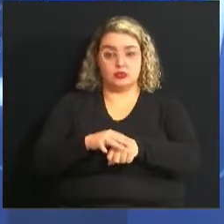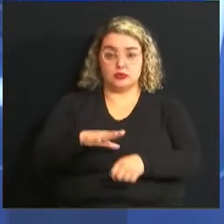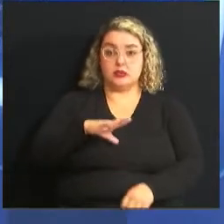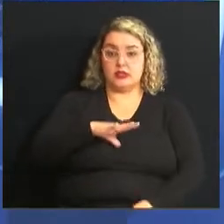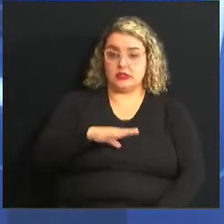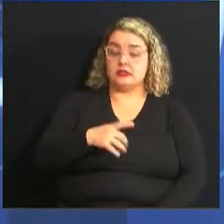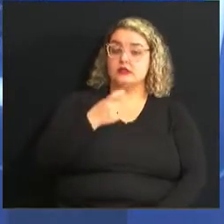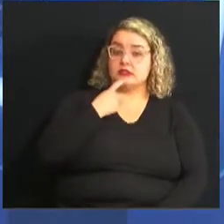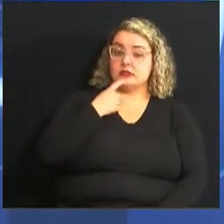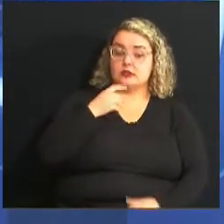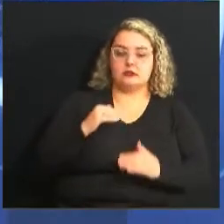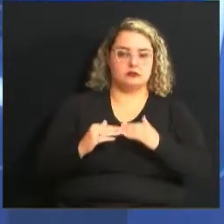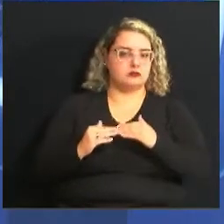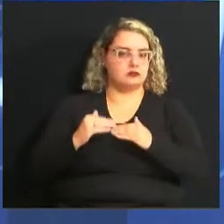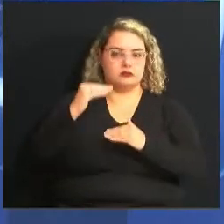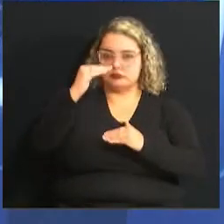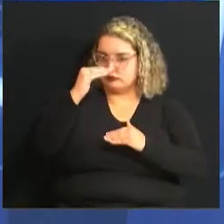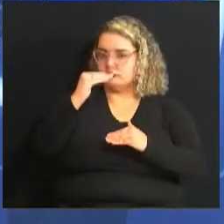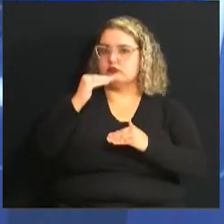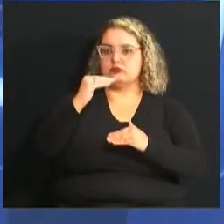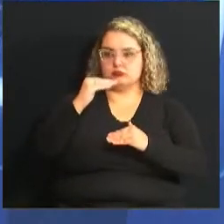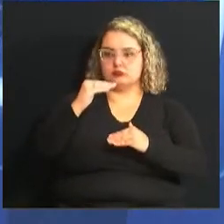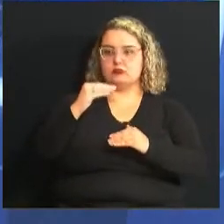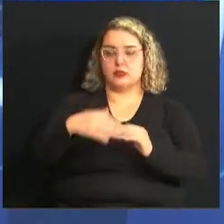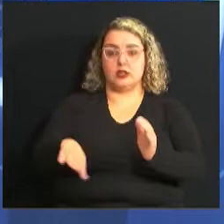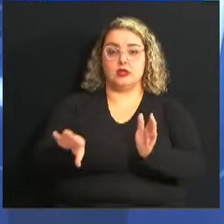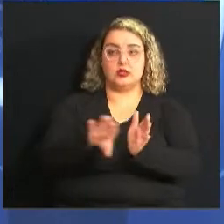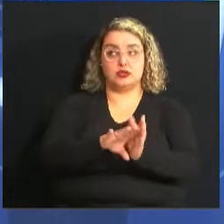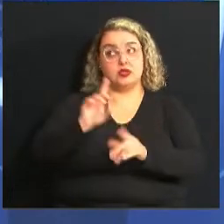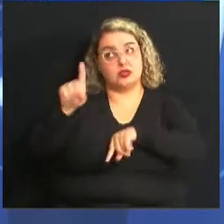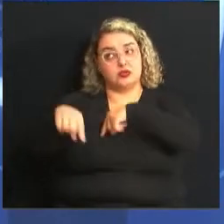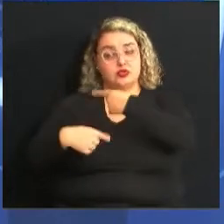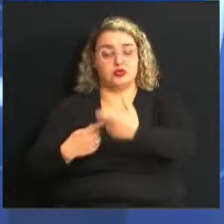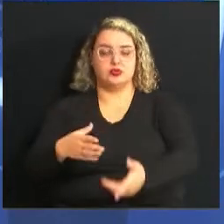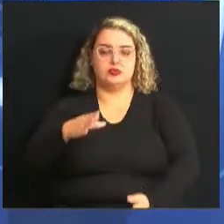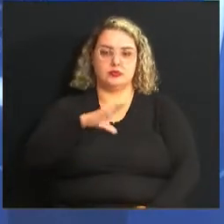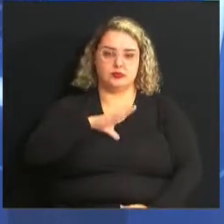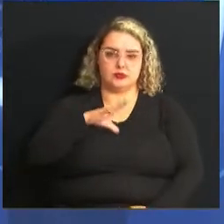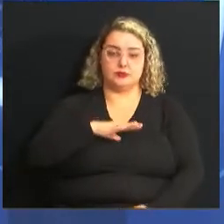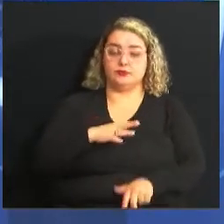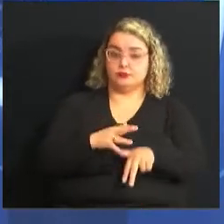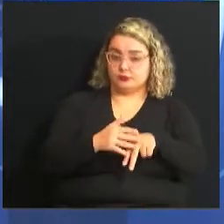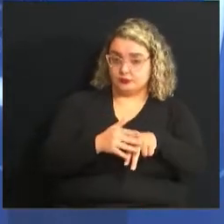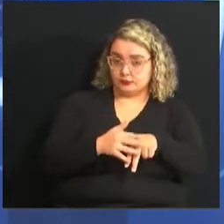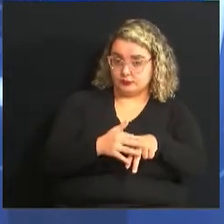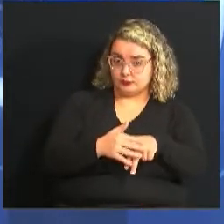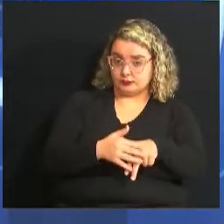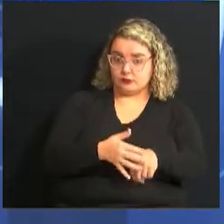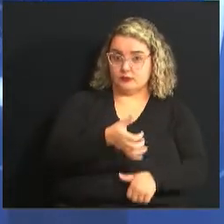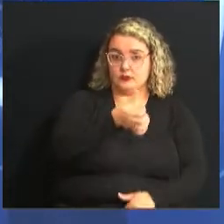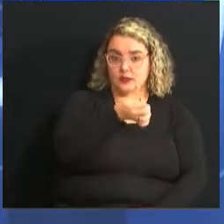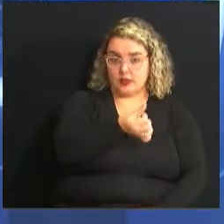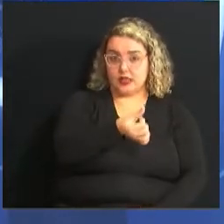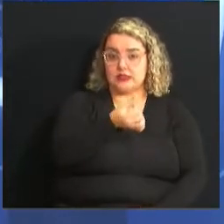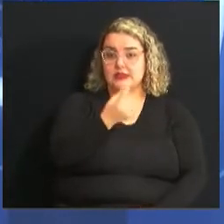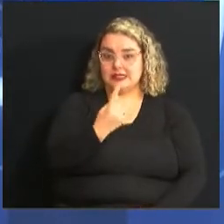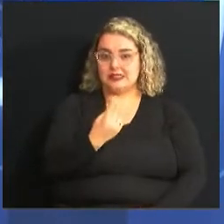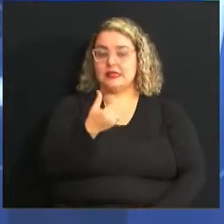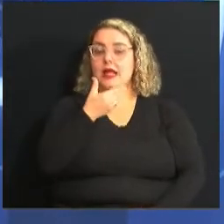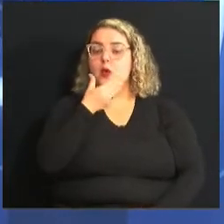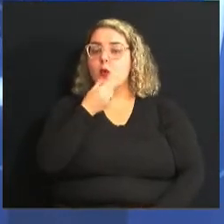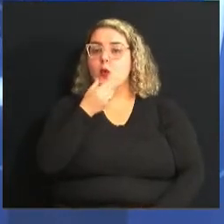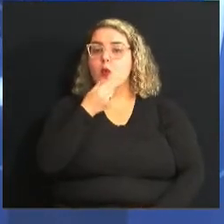ela ultrapassa já as que vieram de outras cidades. Os pacientes são 61 homens e